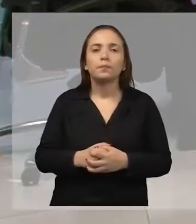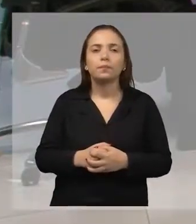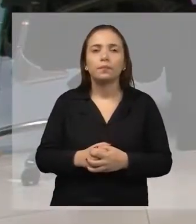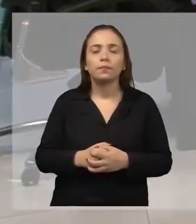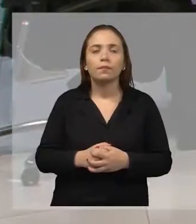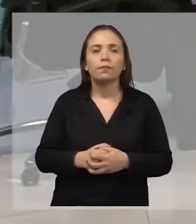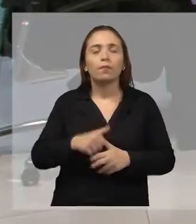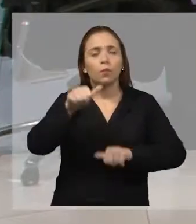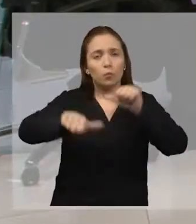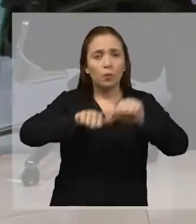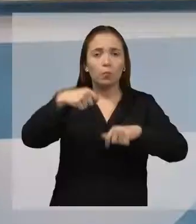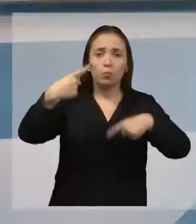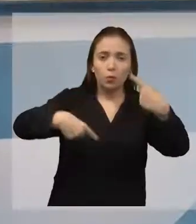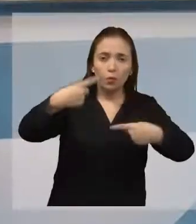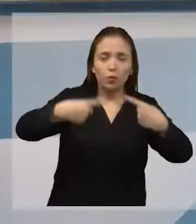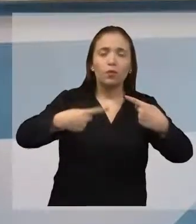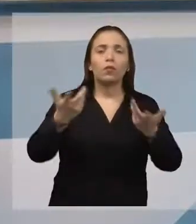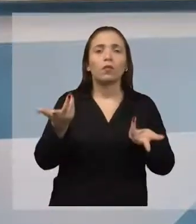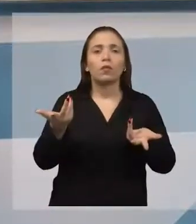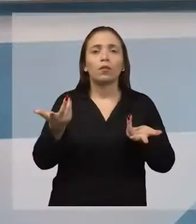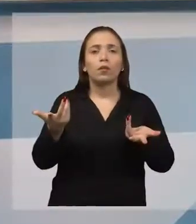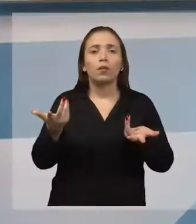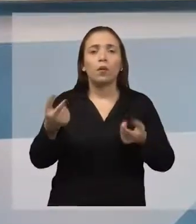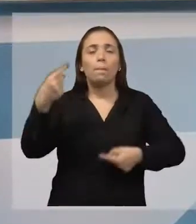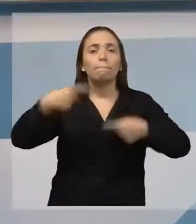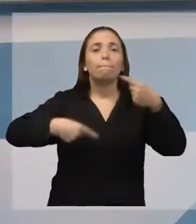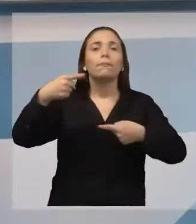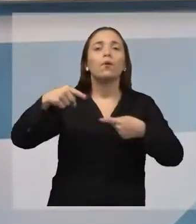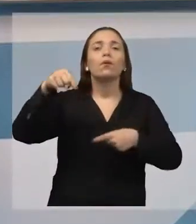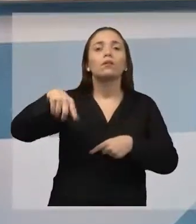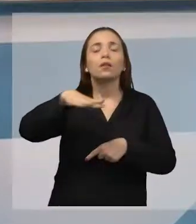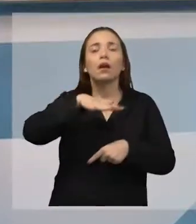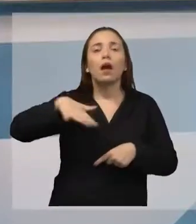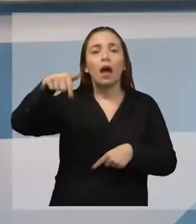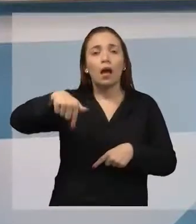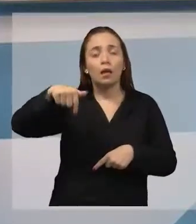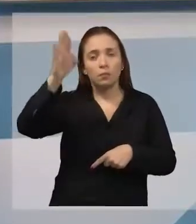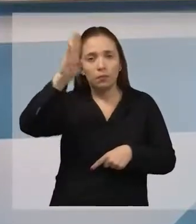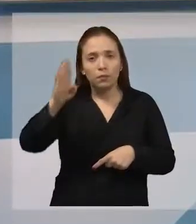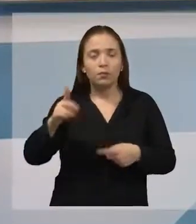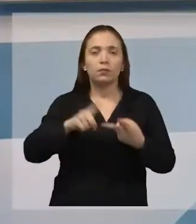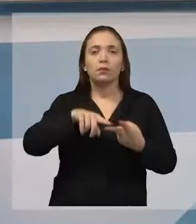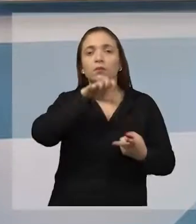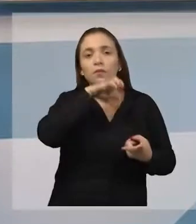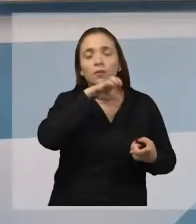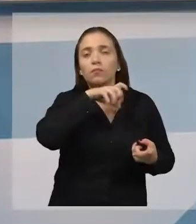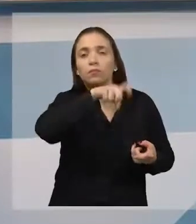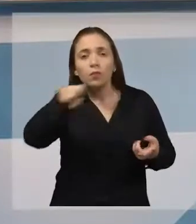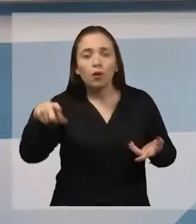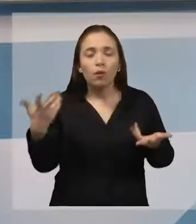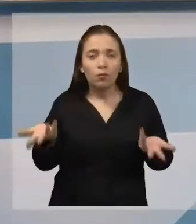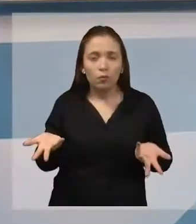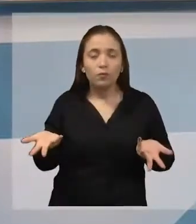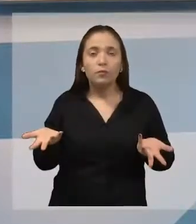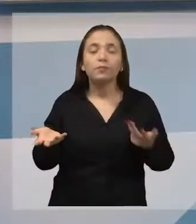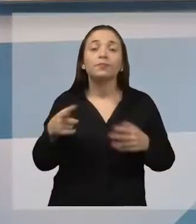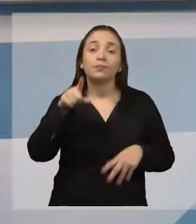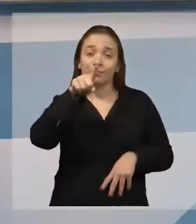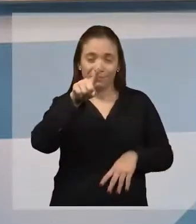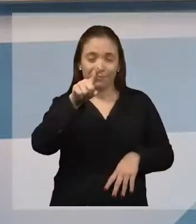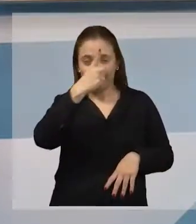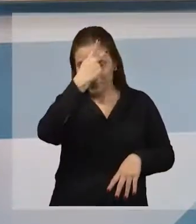no outro, né? Que agora é o grande mercado. Eu quero até fazer aqui duas explicações para o nosso